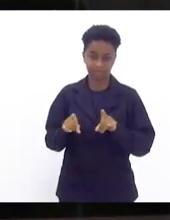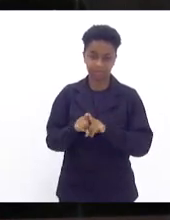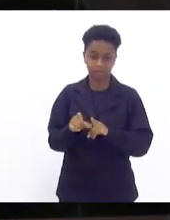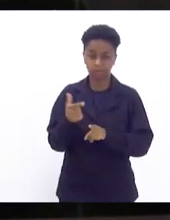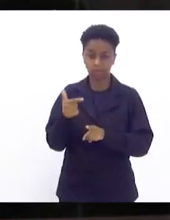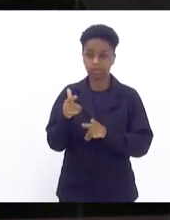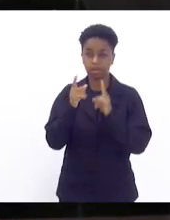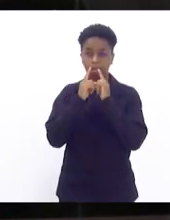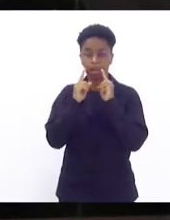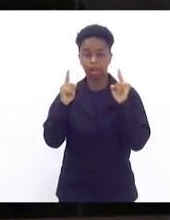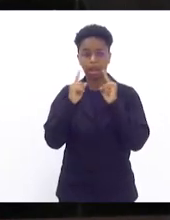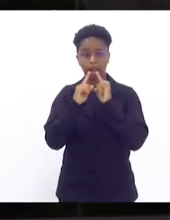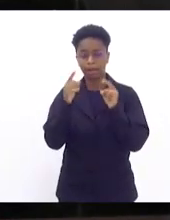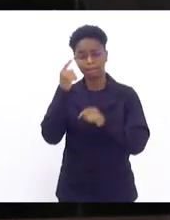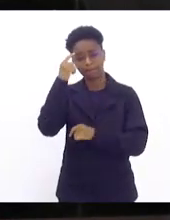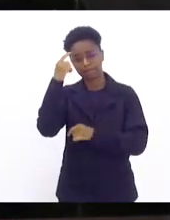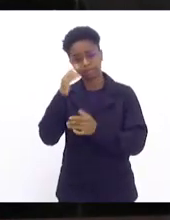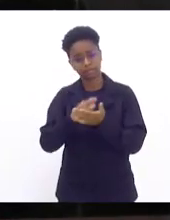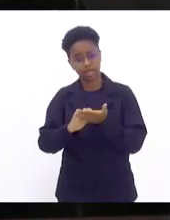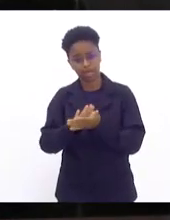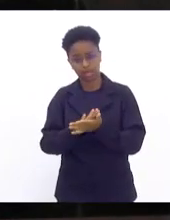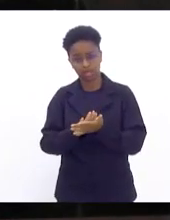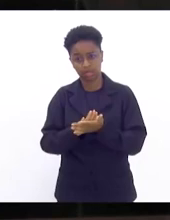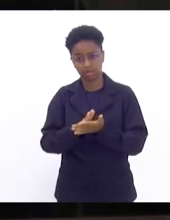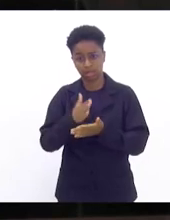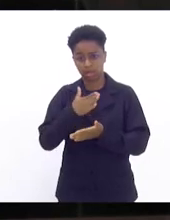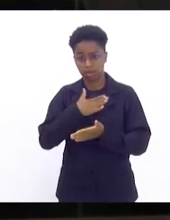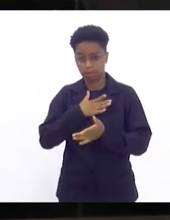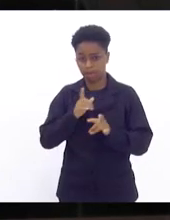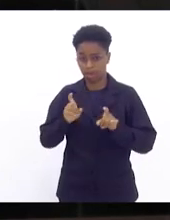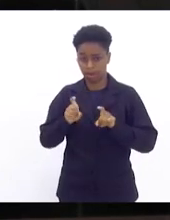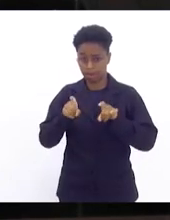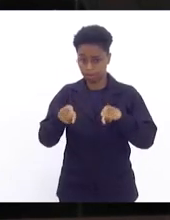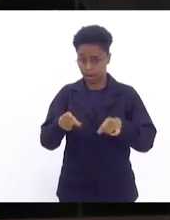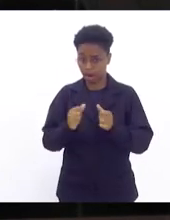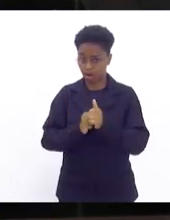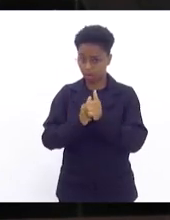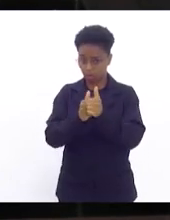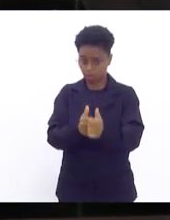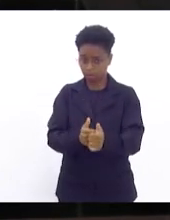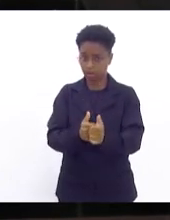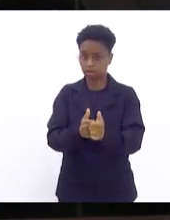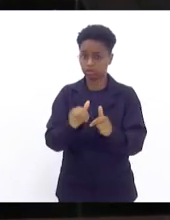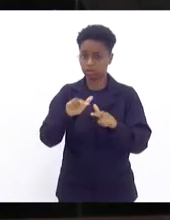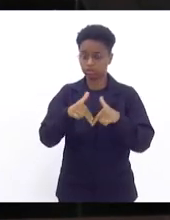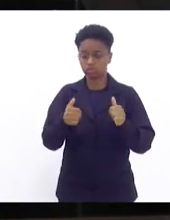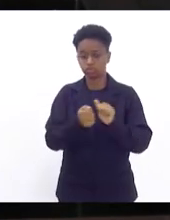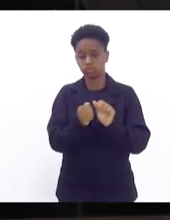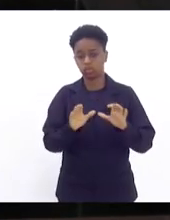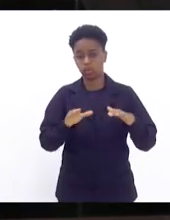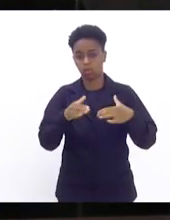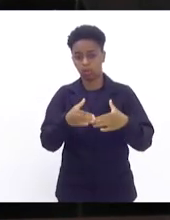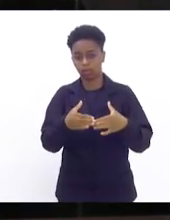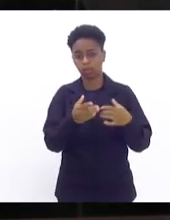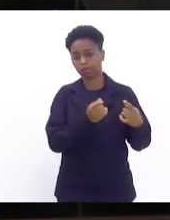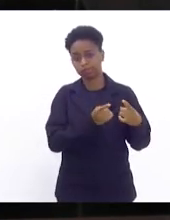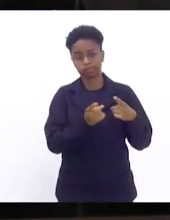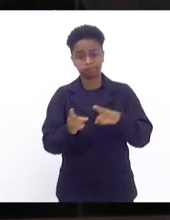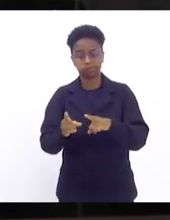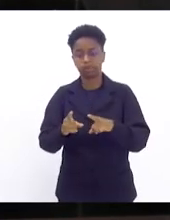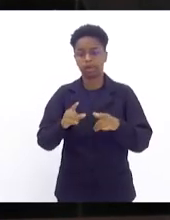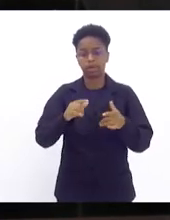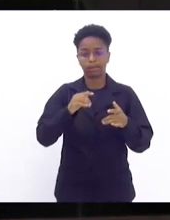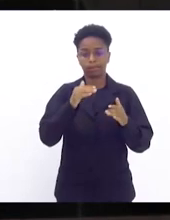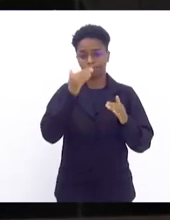de questionamento. O meu mandato está dando acompanhamento através da Comissão de Combate às Discriminações, vamos acolher o